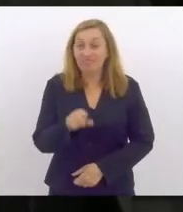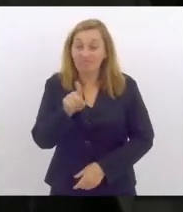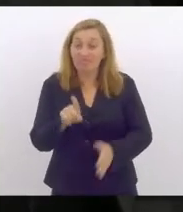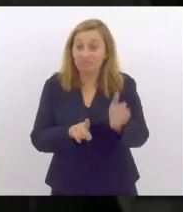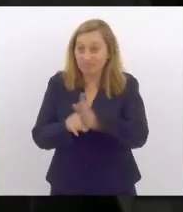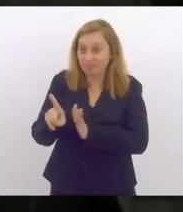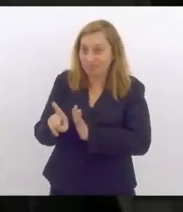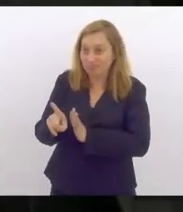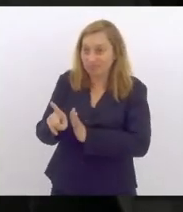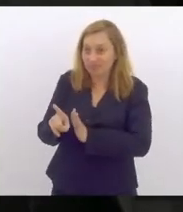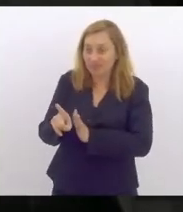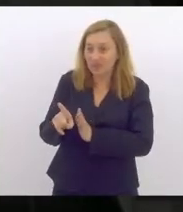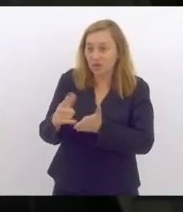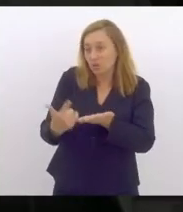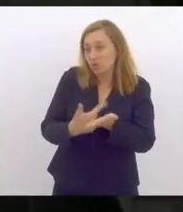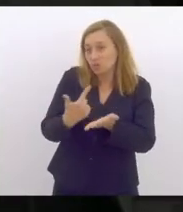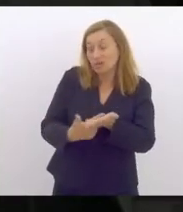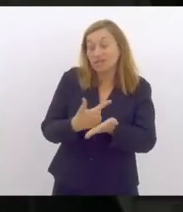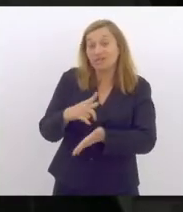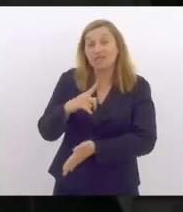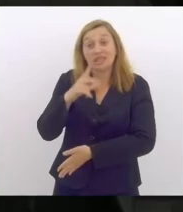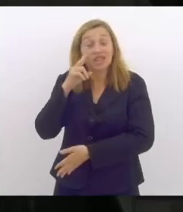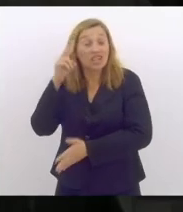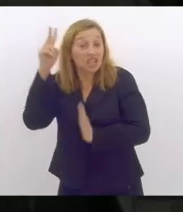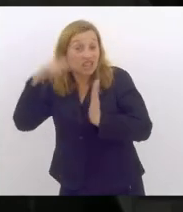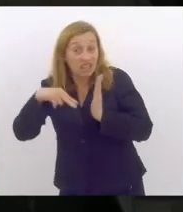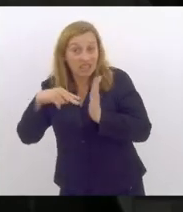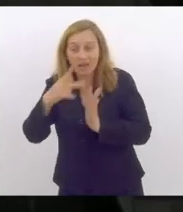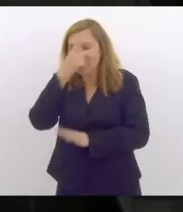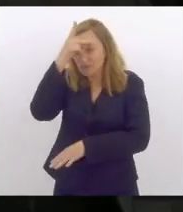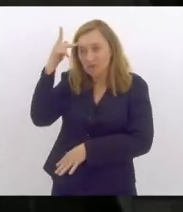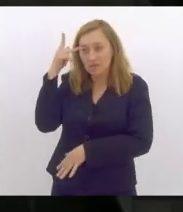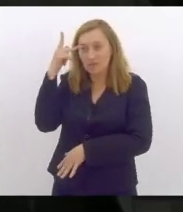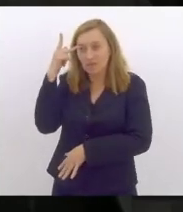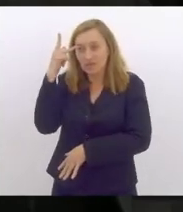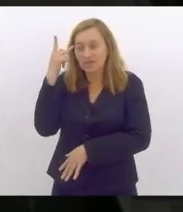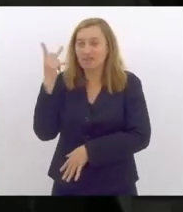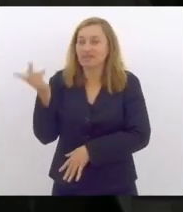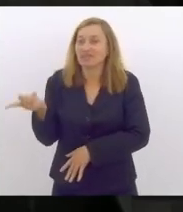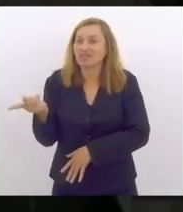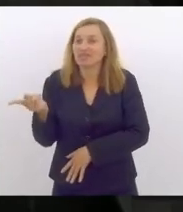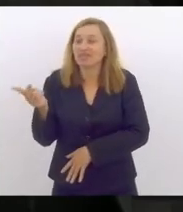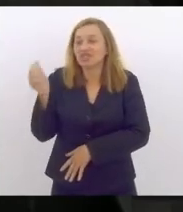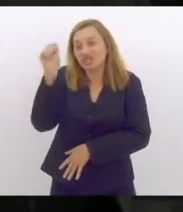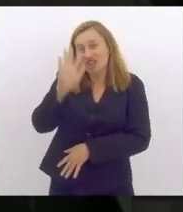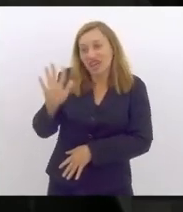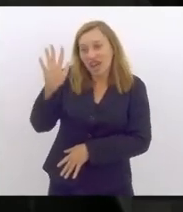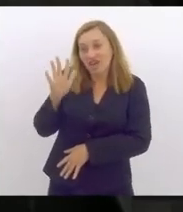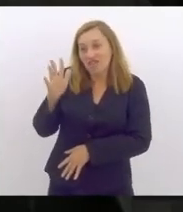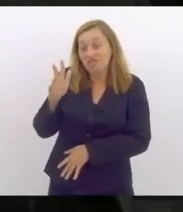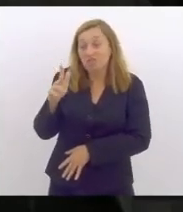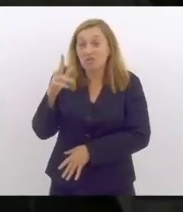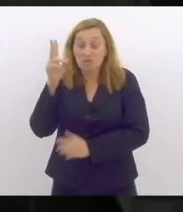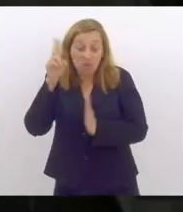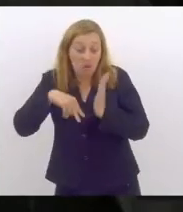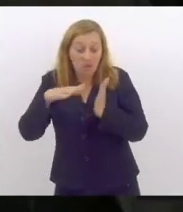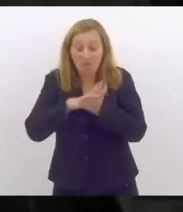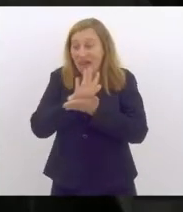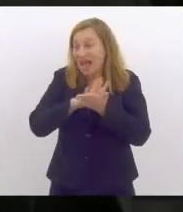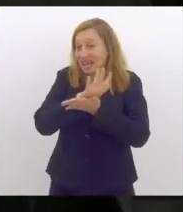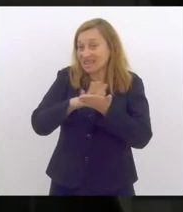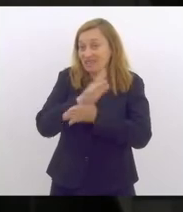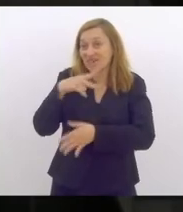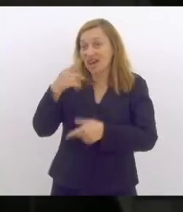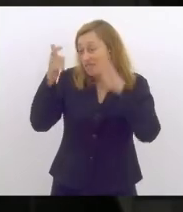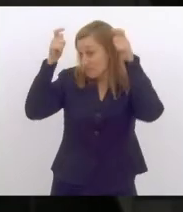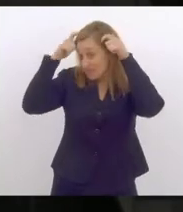perguntava a alguém um livro que tinha lido, a pessoa, que em geral não tinha lido quase nada, dizia assim, o